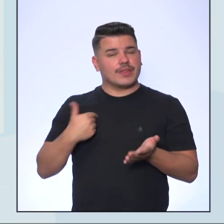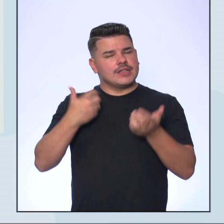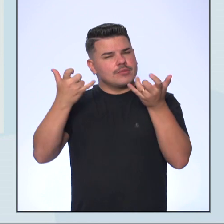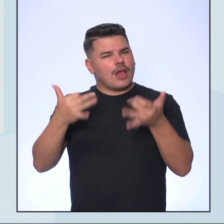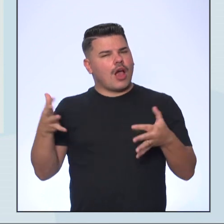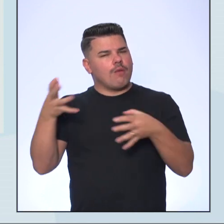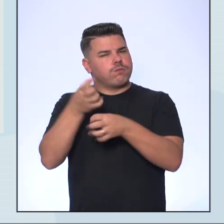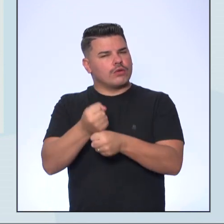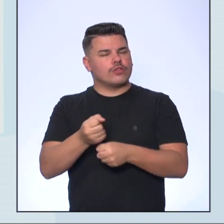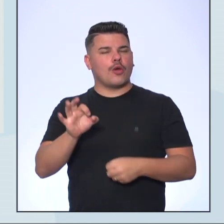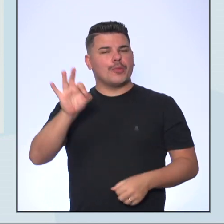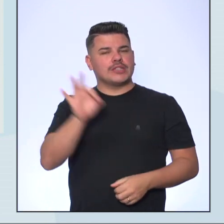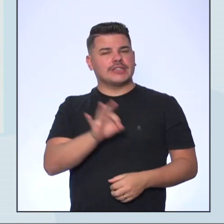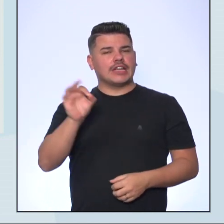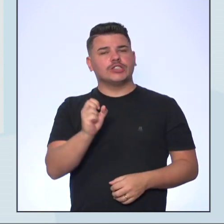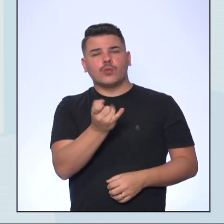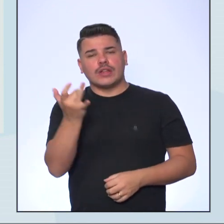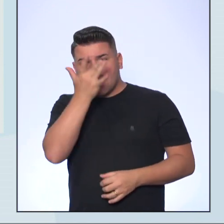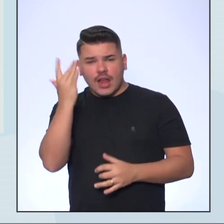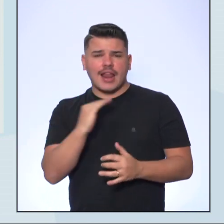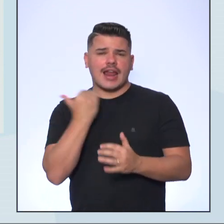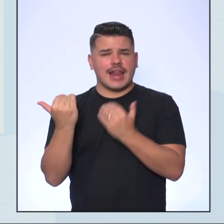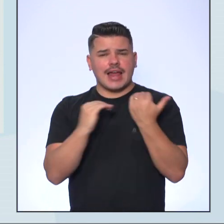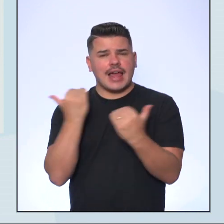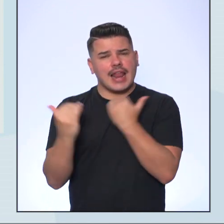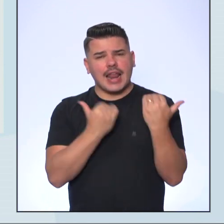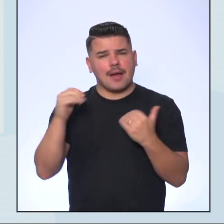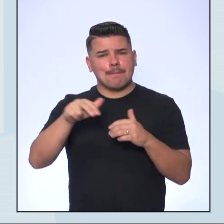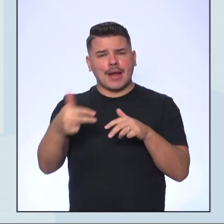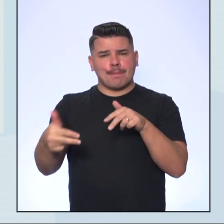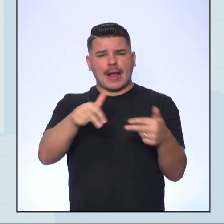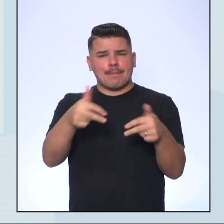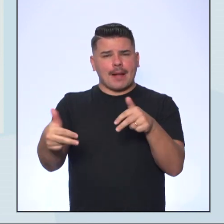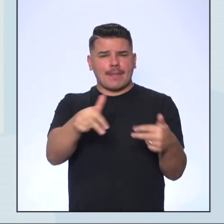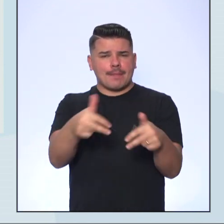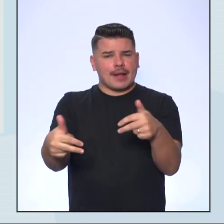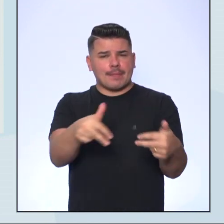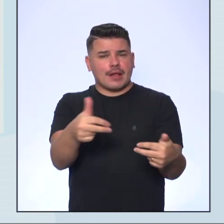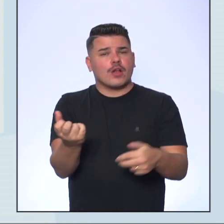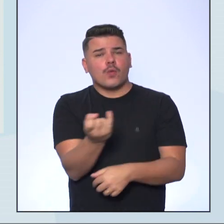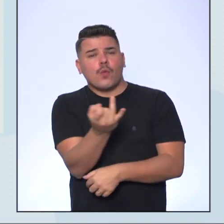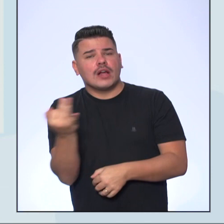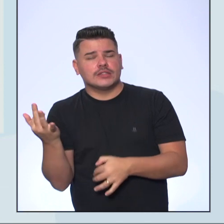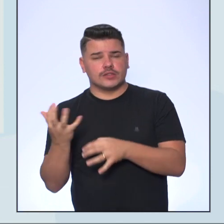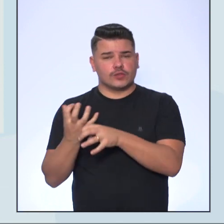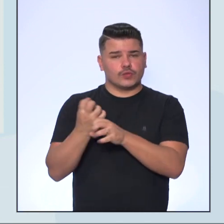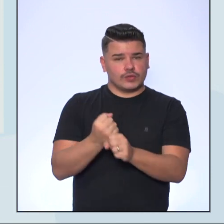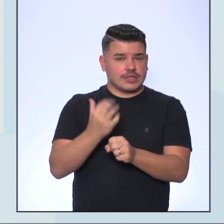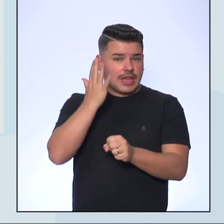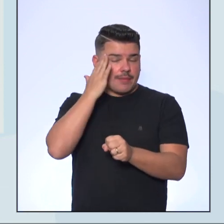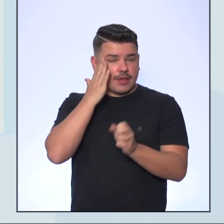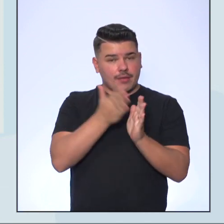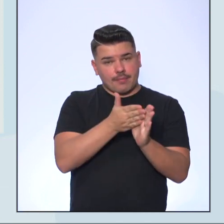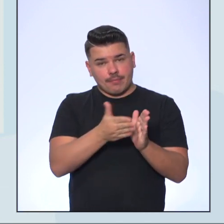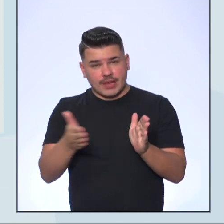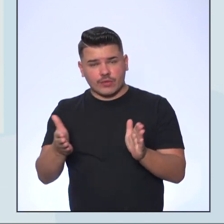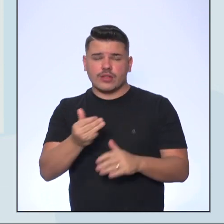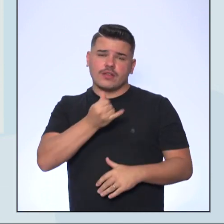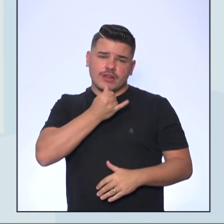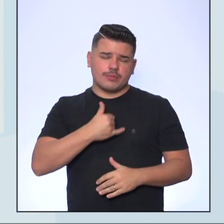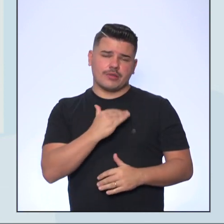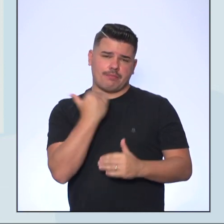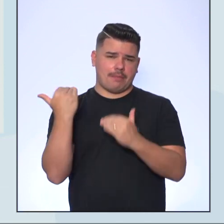razão da letalidade. A letalidade era o número, né, de pessoas que eram, infelizmente,